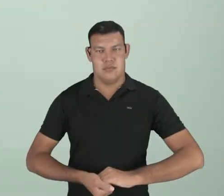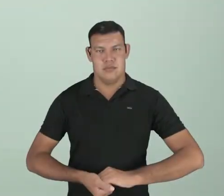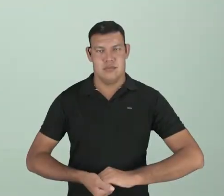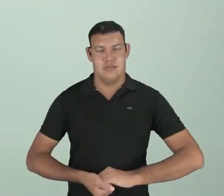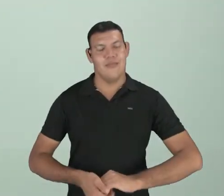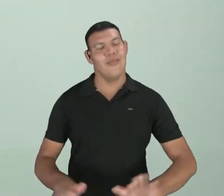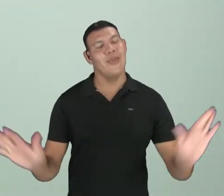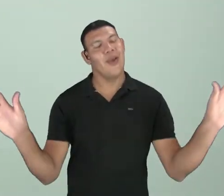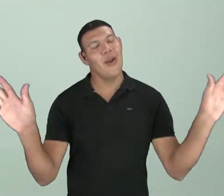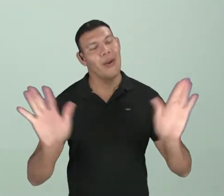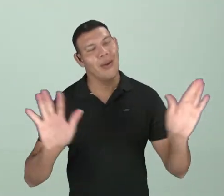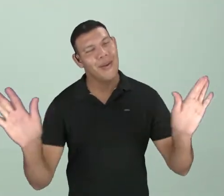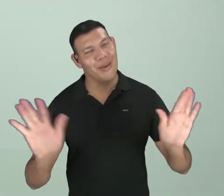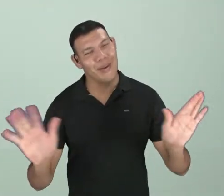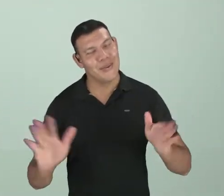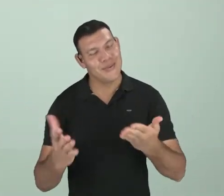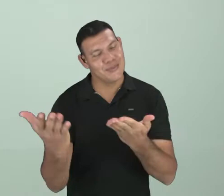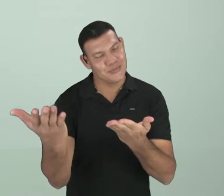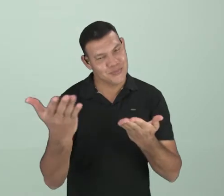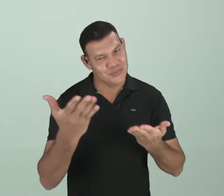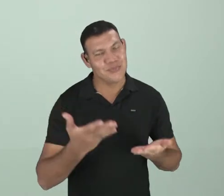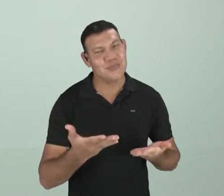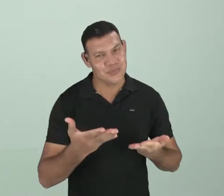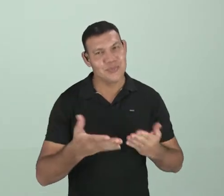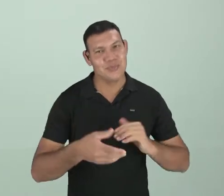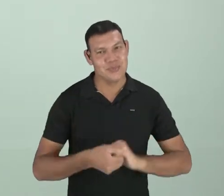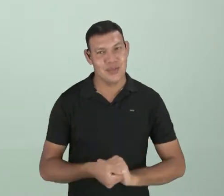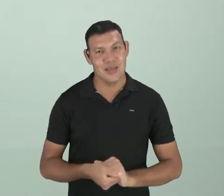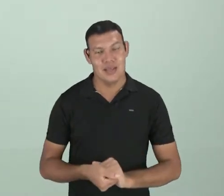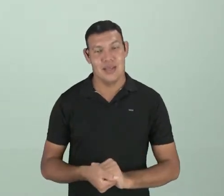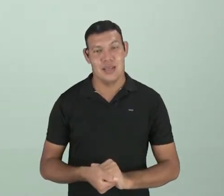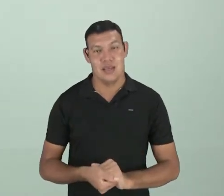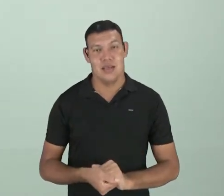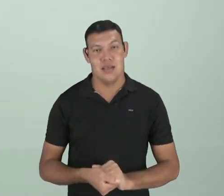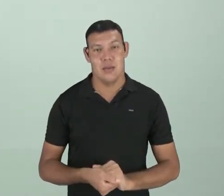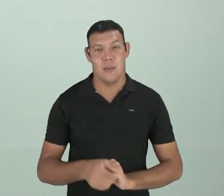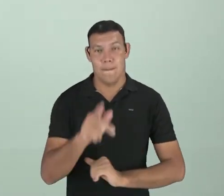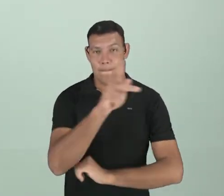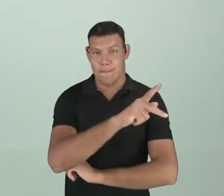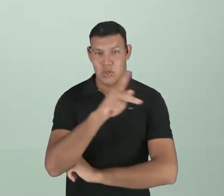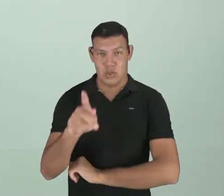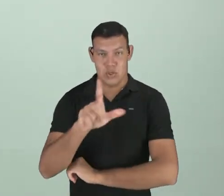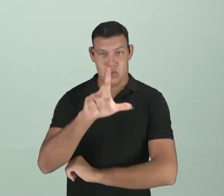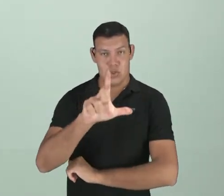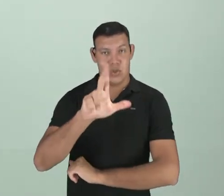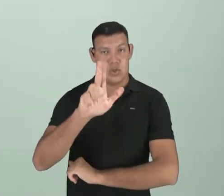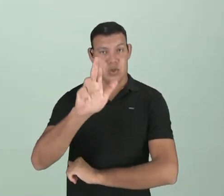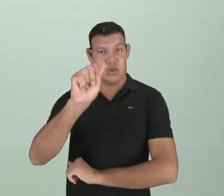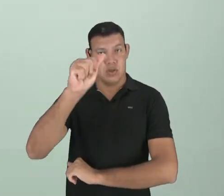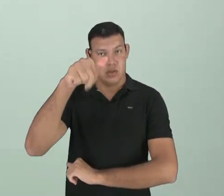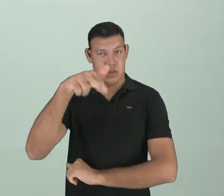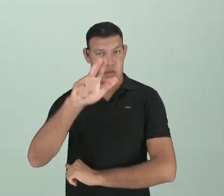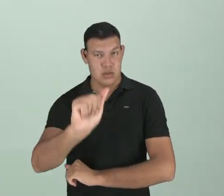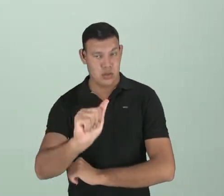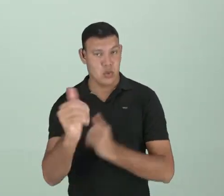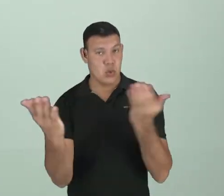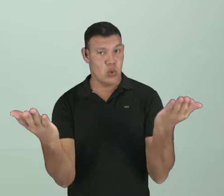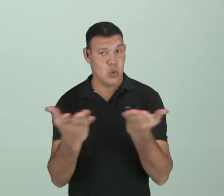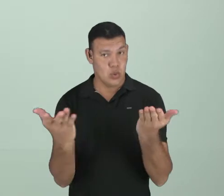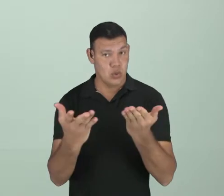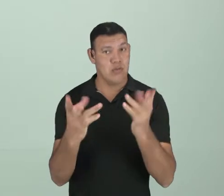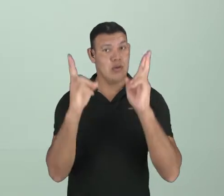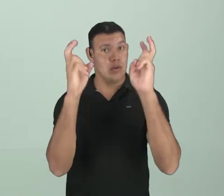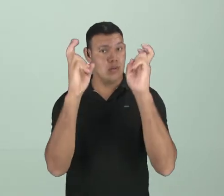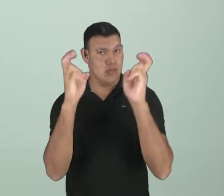Hello everybody, I'm teacher Luana. Oi gente, sou a professora Luana. E hoje nós vamos falar sobre